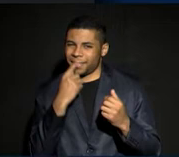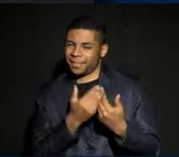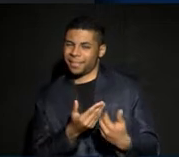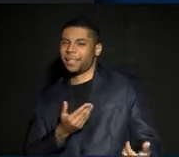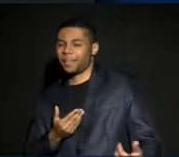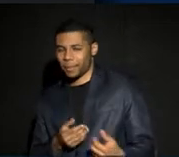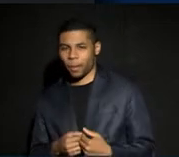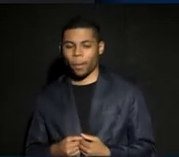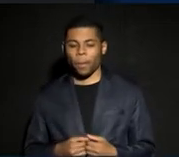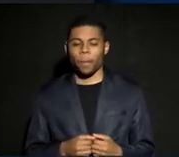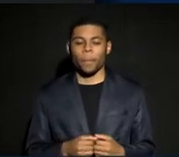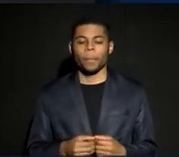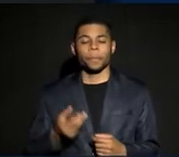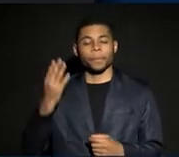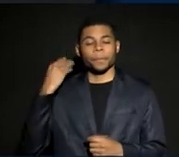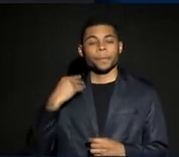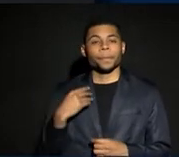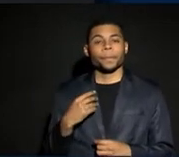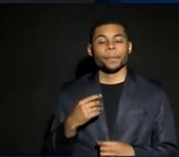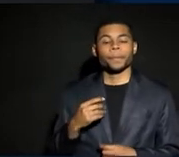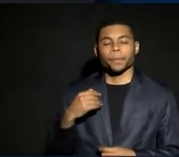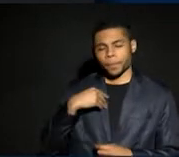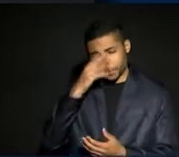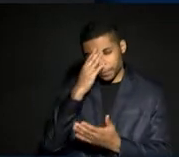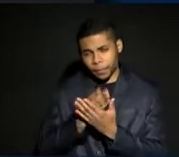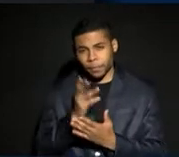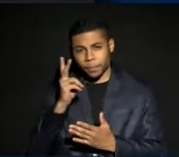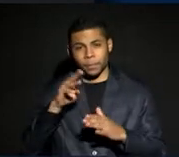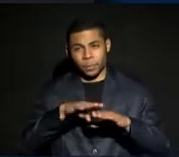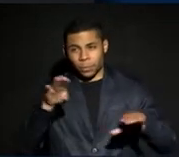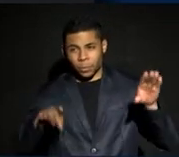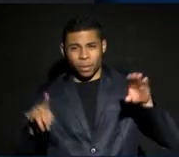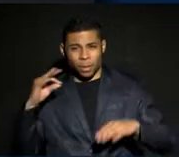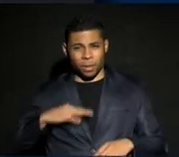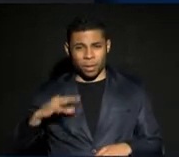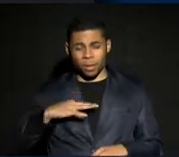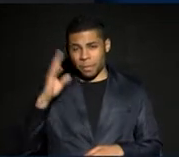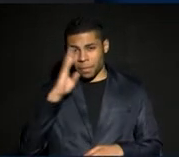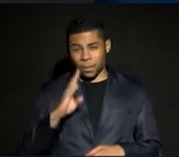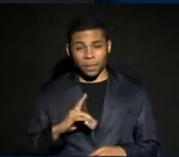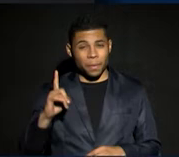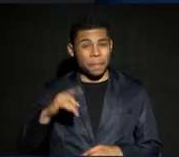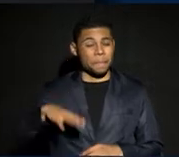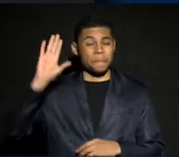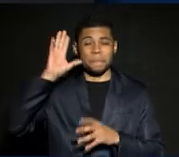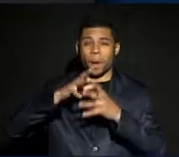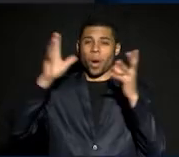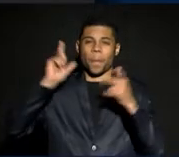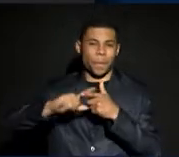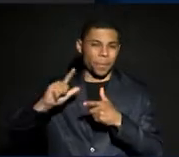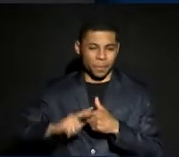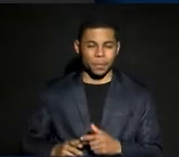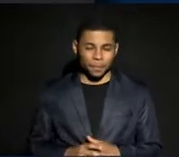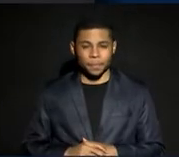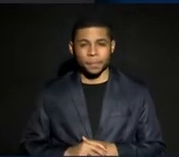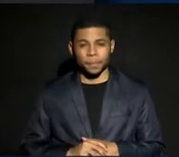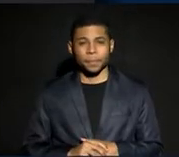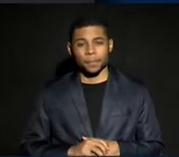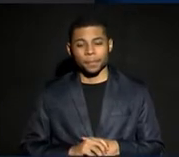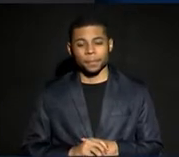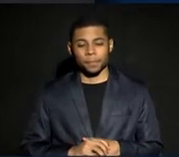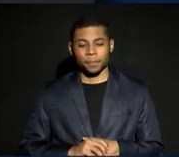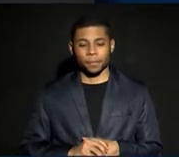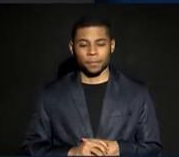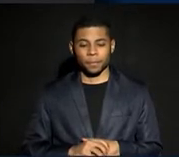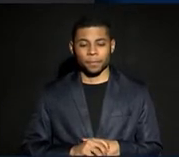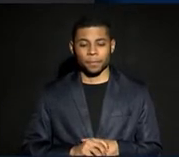mesmo partido desde então. Né? Acredito que a desigualdade de renda no Brasil é o nosso maior problema, que nós temos que